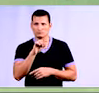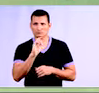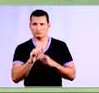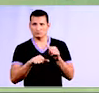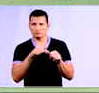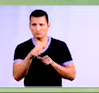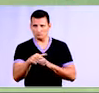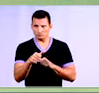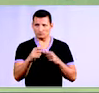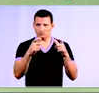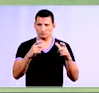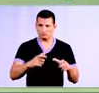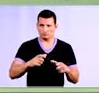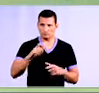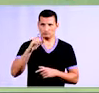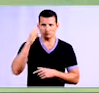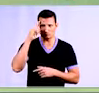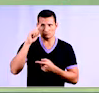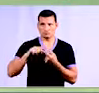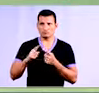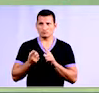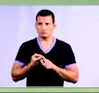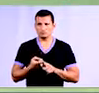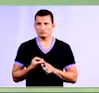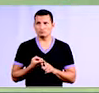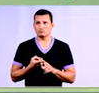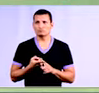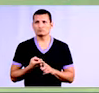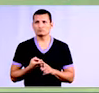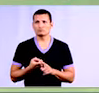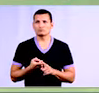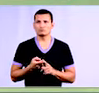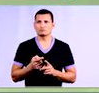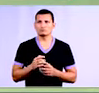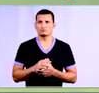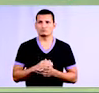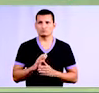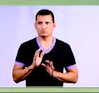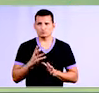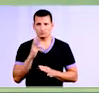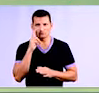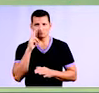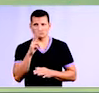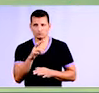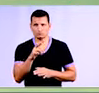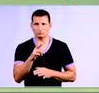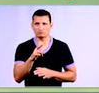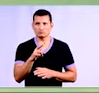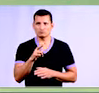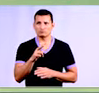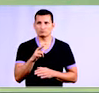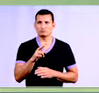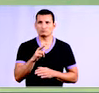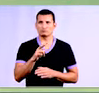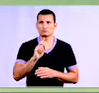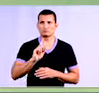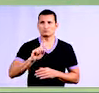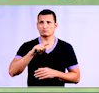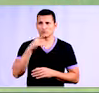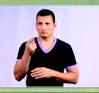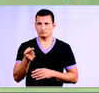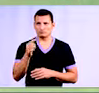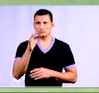lógico, que já foi observado quanto à existência do processo, para quê? Para o endereço